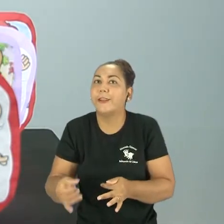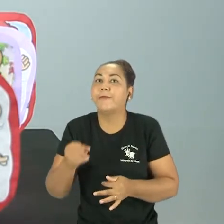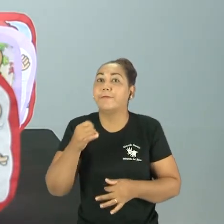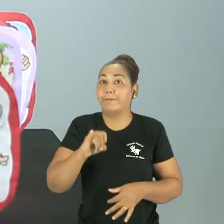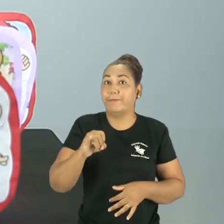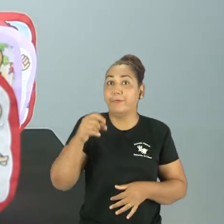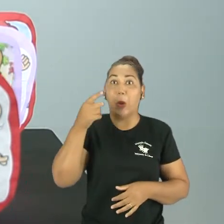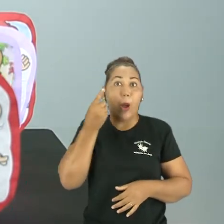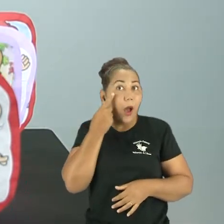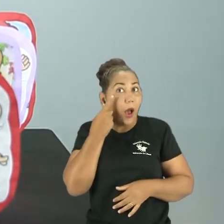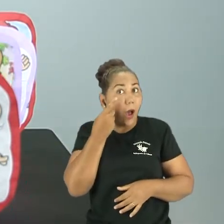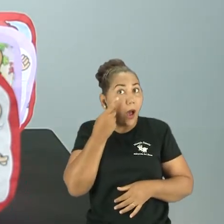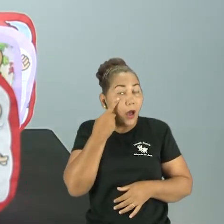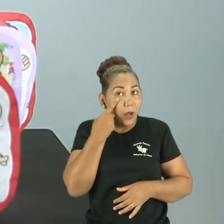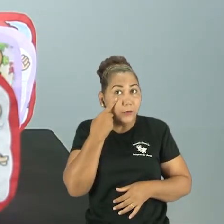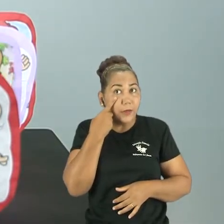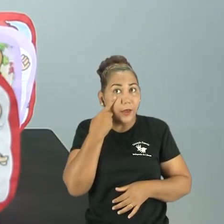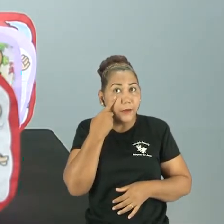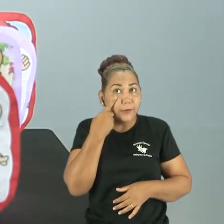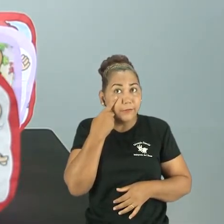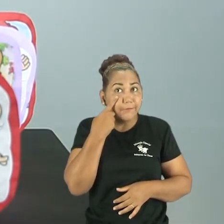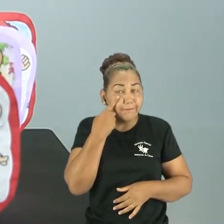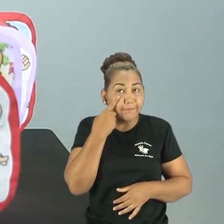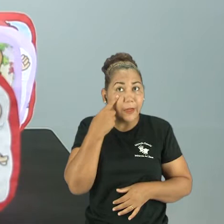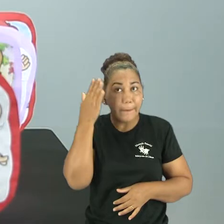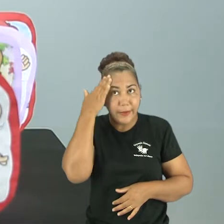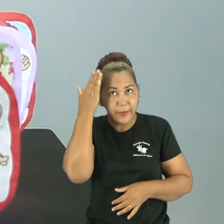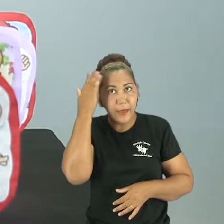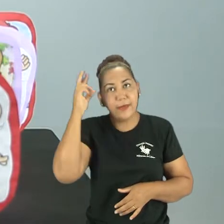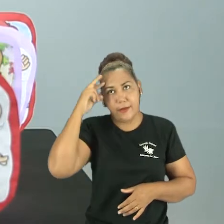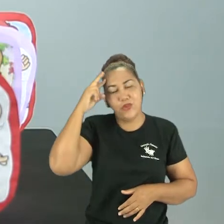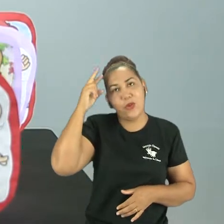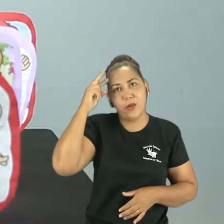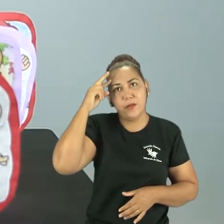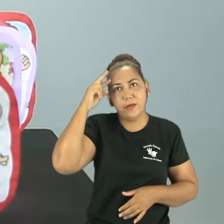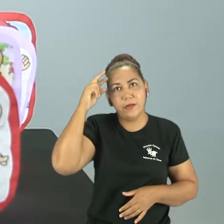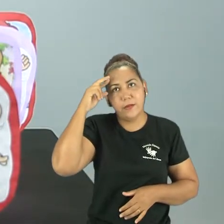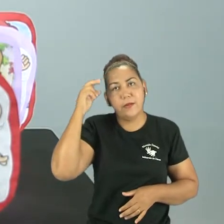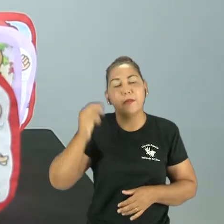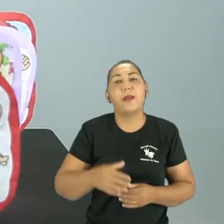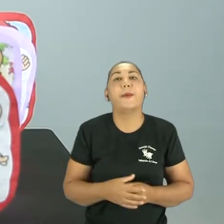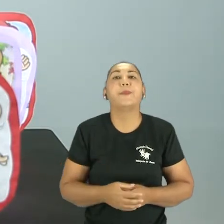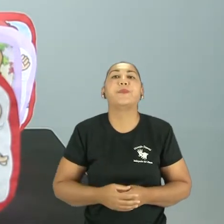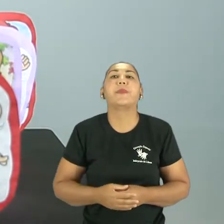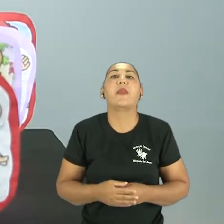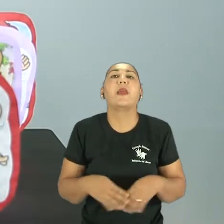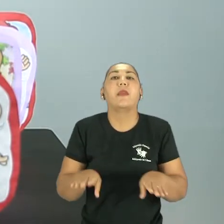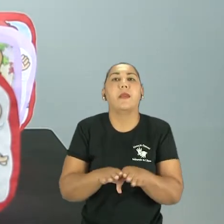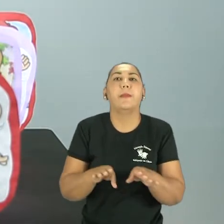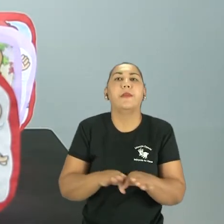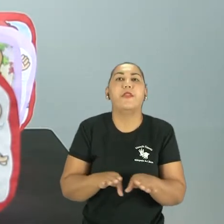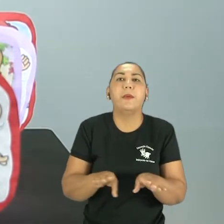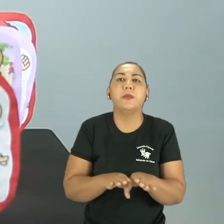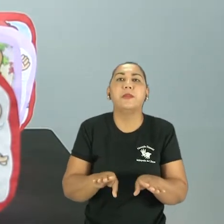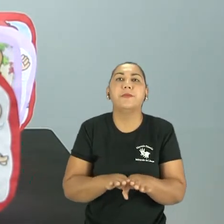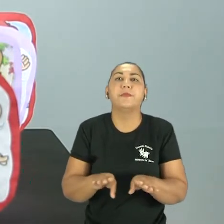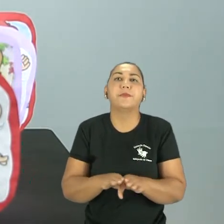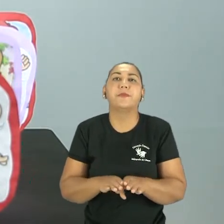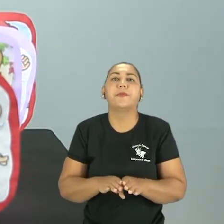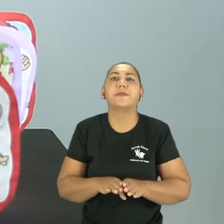entender a história. Assim como uma fábula, assim como qualquer texto, ó, ele tem o quê?